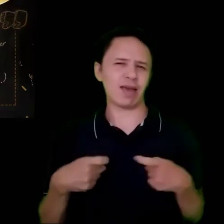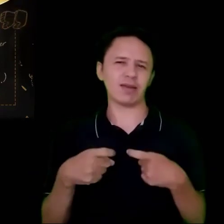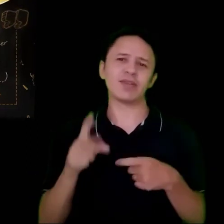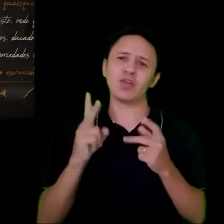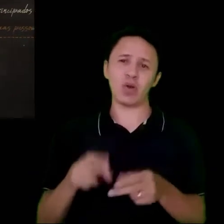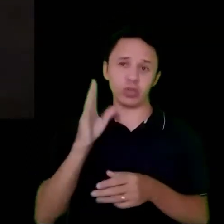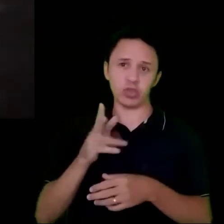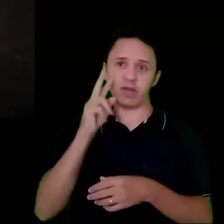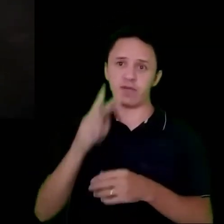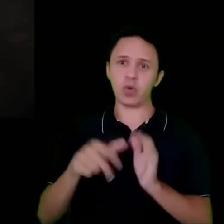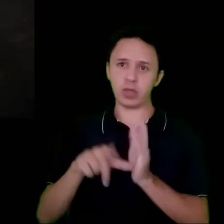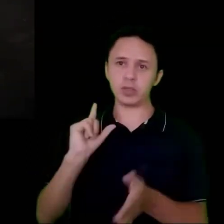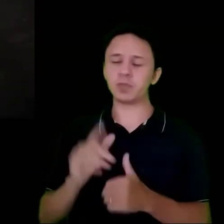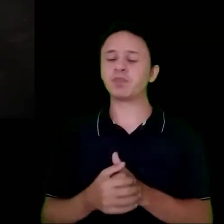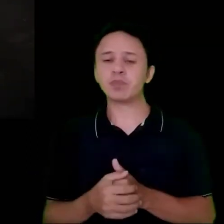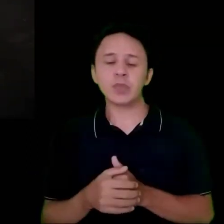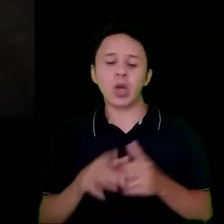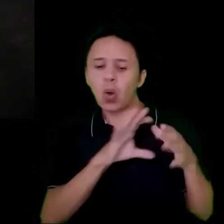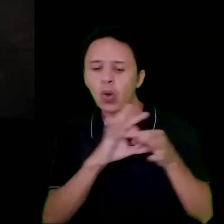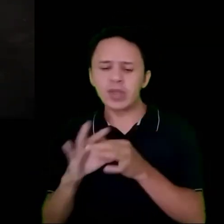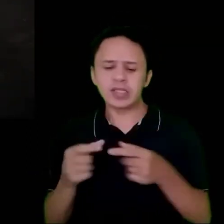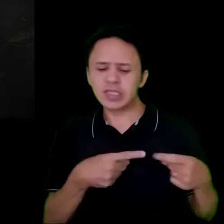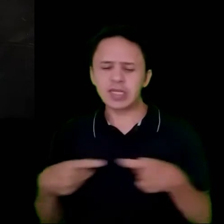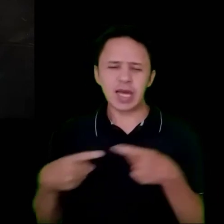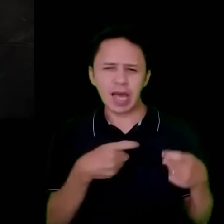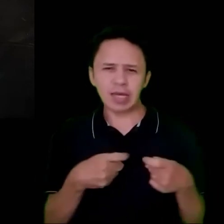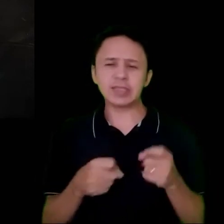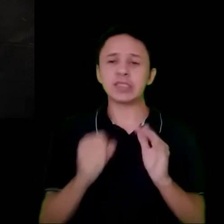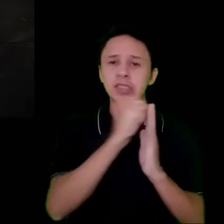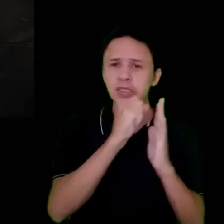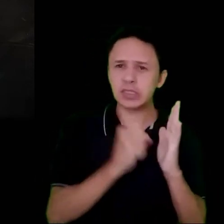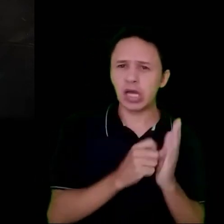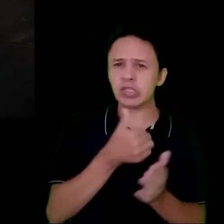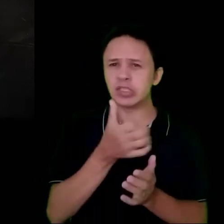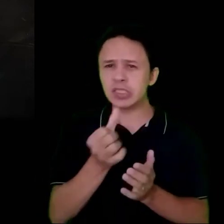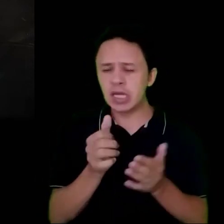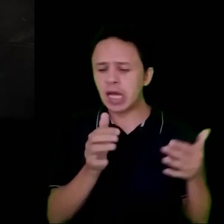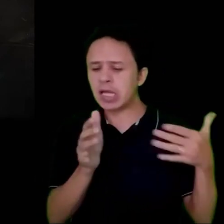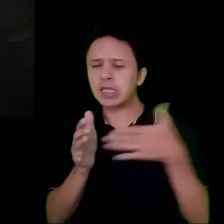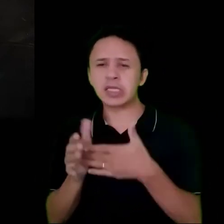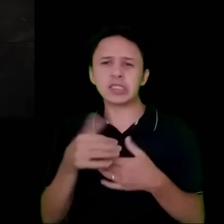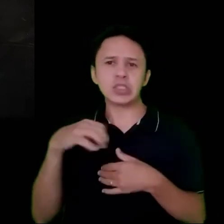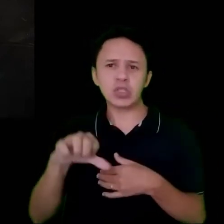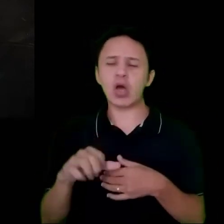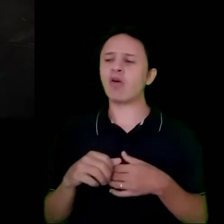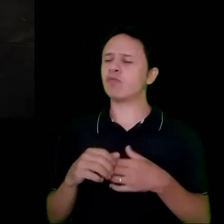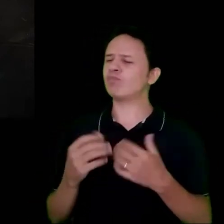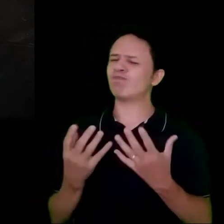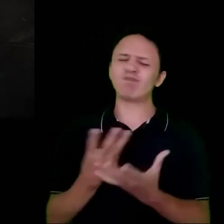que vimos antes. Nesse contexto de guerra, entre os séculos XVI e XIX, até 1 milhão de europeus foram